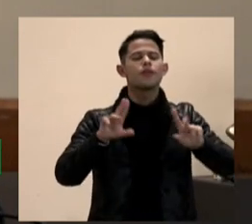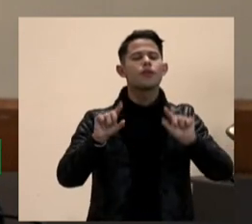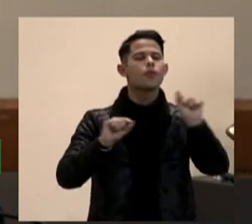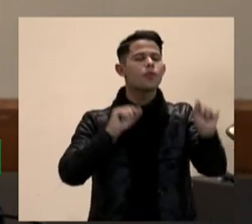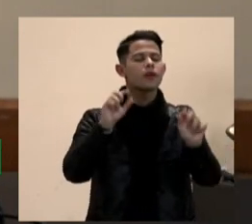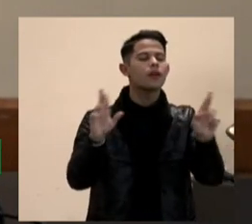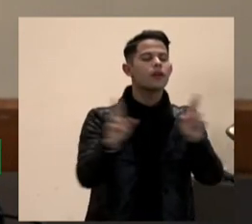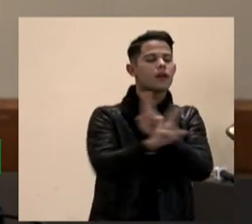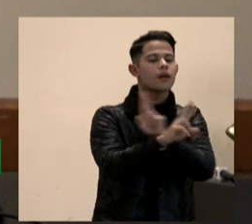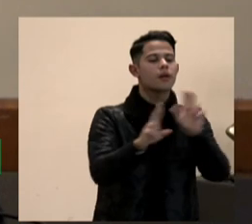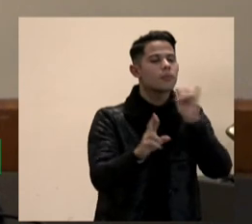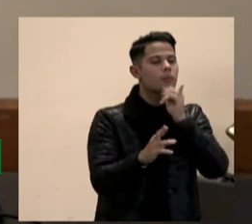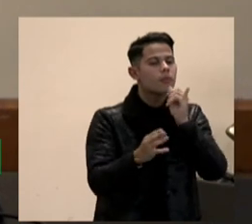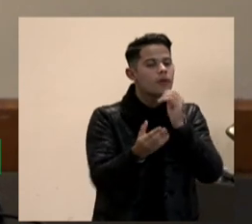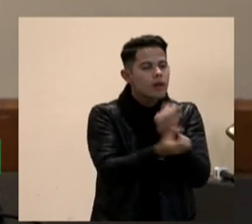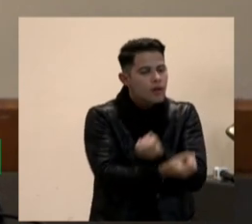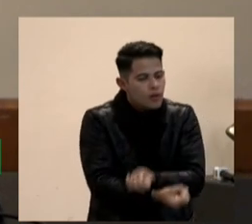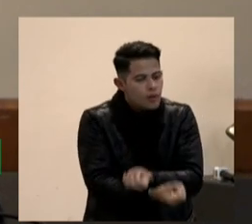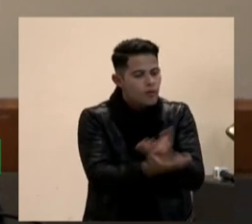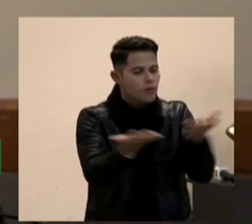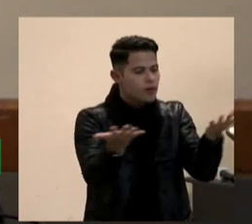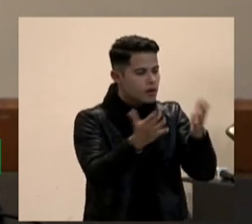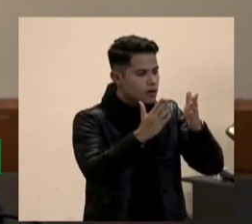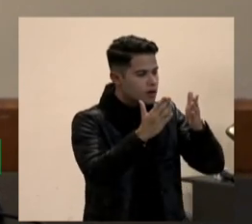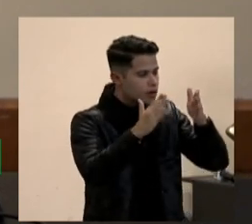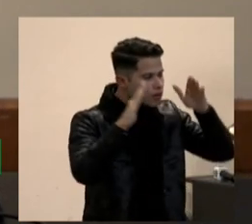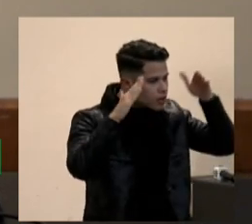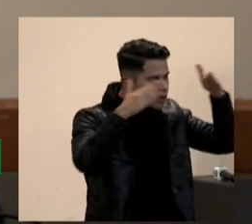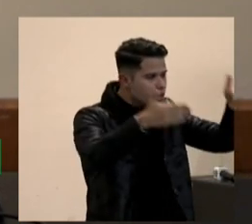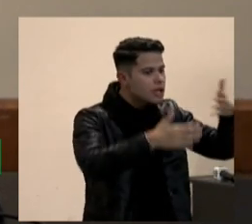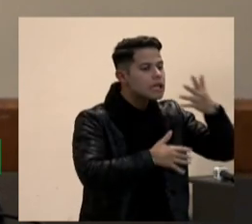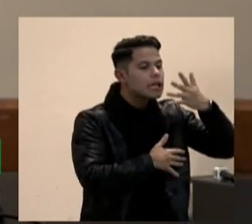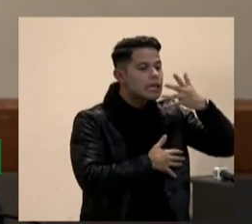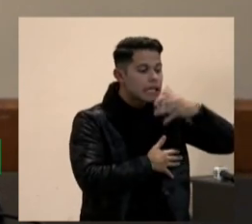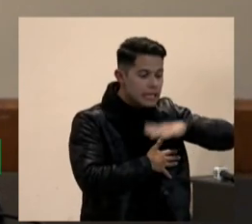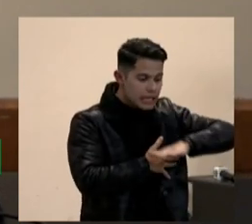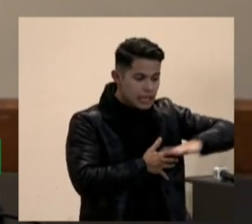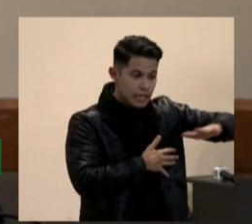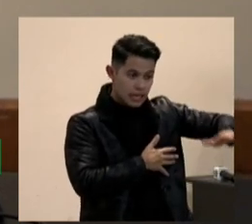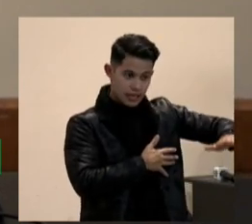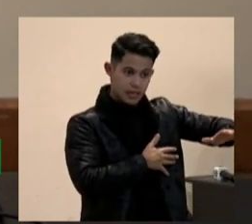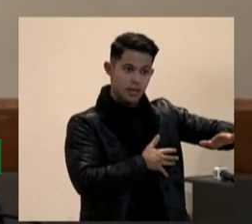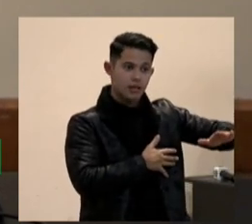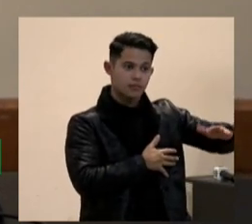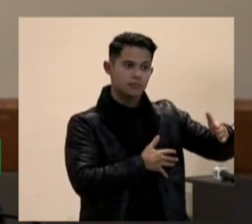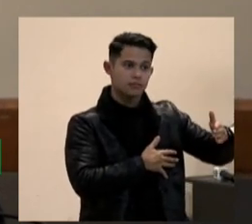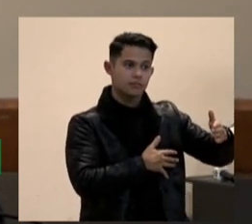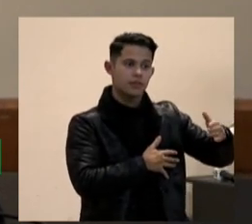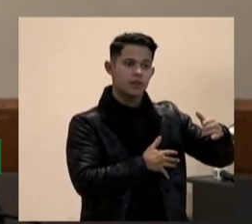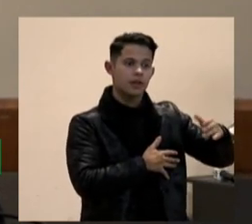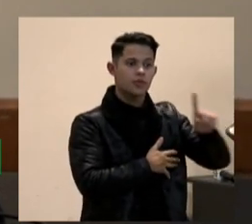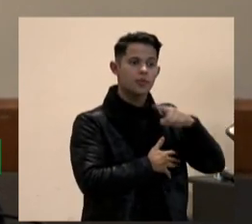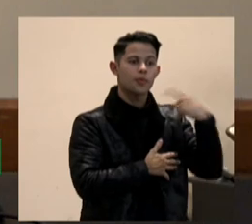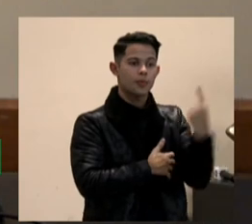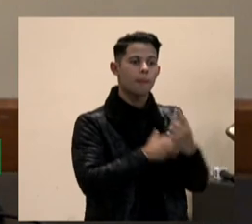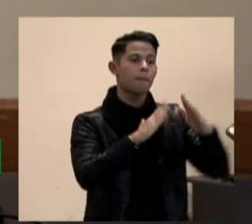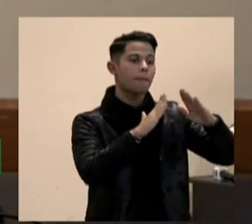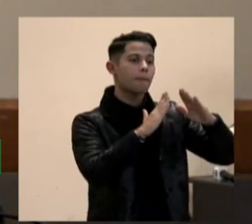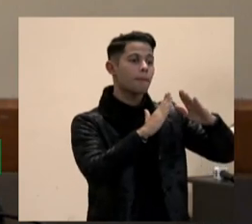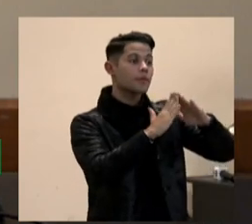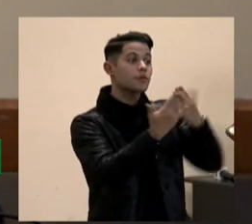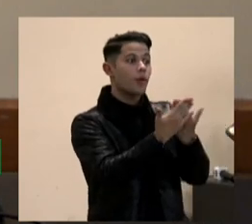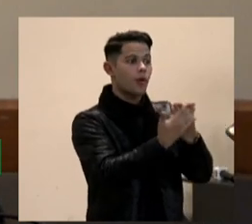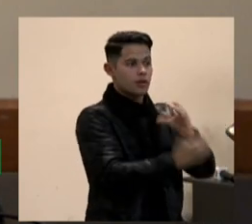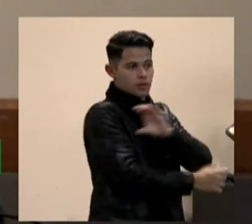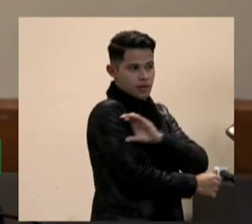essa oferta para as crianças, especialmente quando a gente pensa na creche, né?